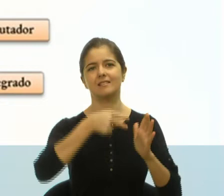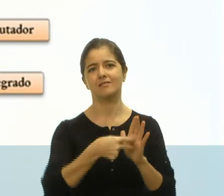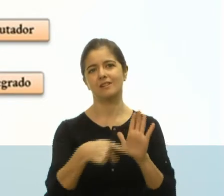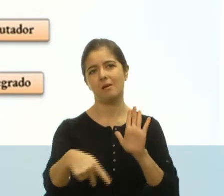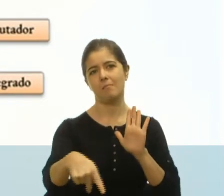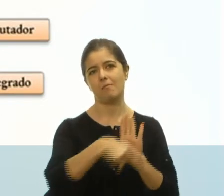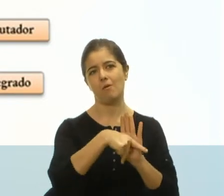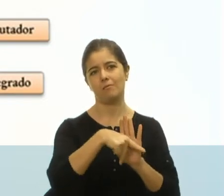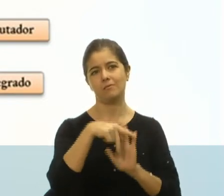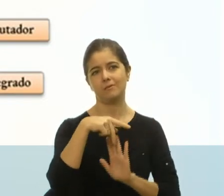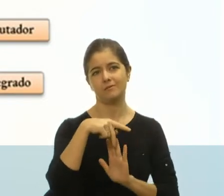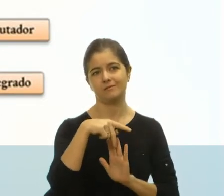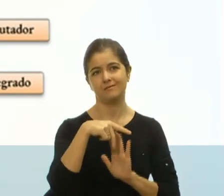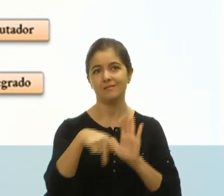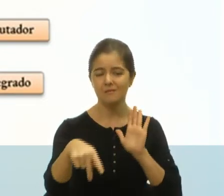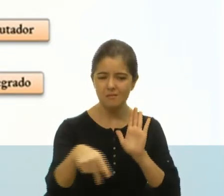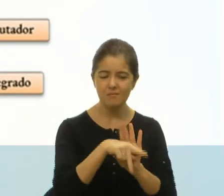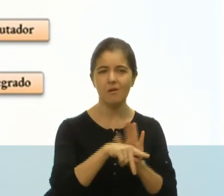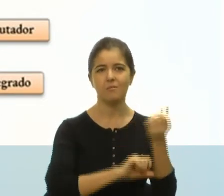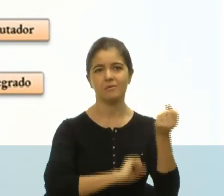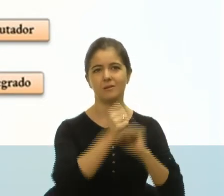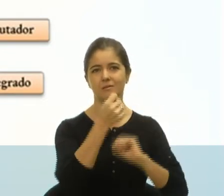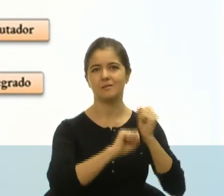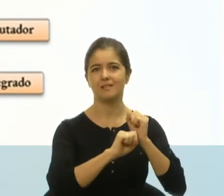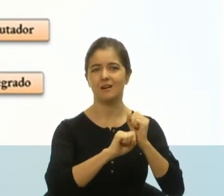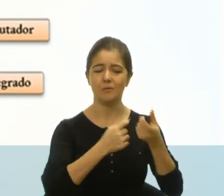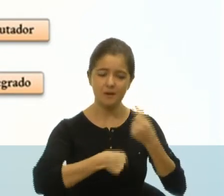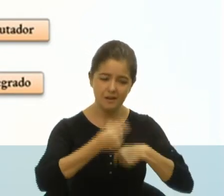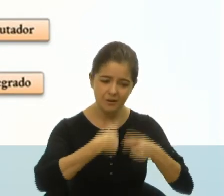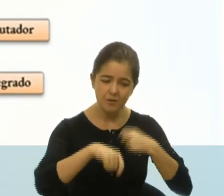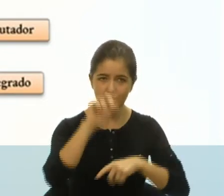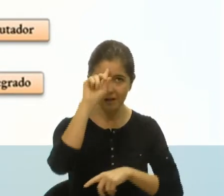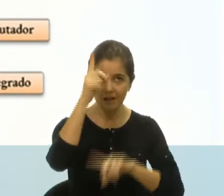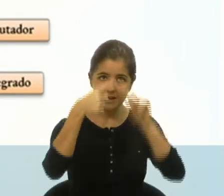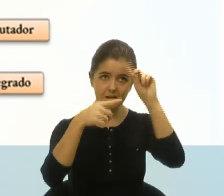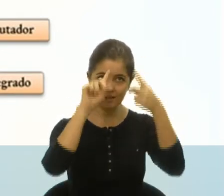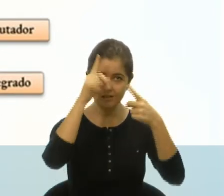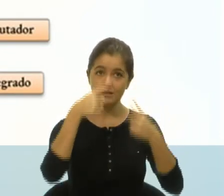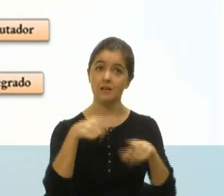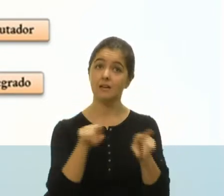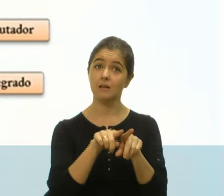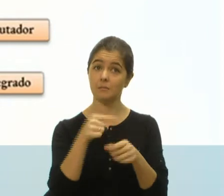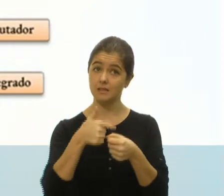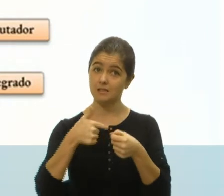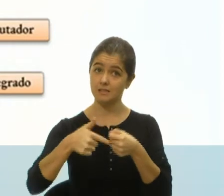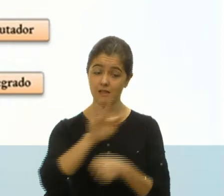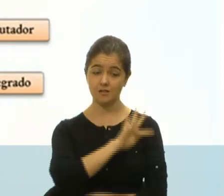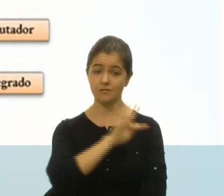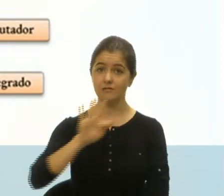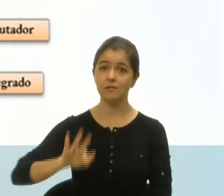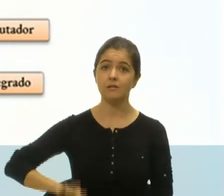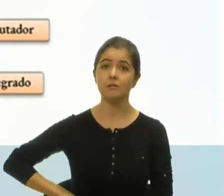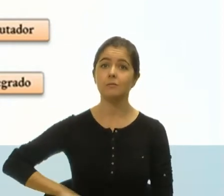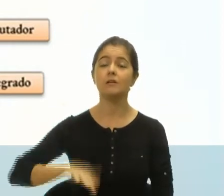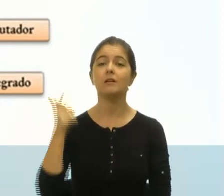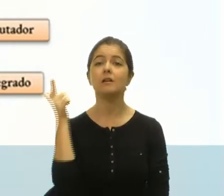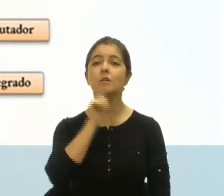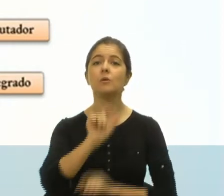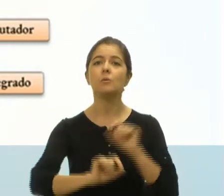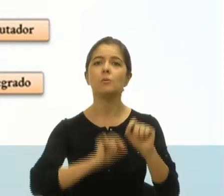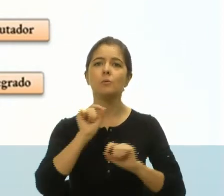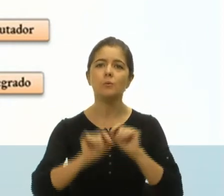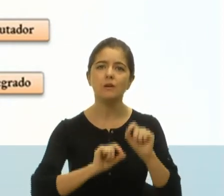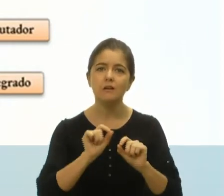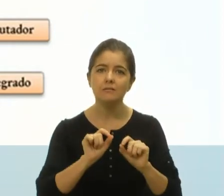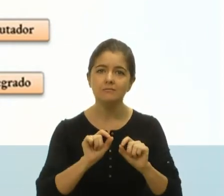senhores. Isto é economia criativa. Farroupilha, recentemente, conseguiu o quê? Conseguiu sua indicação